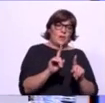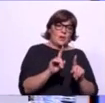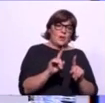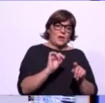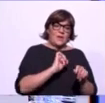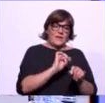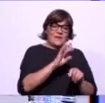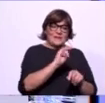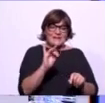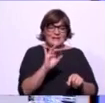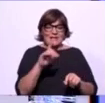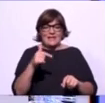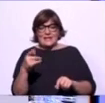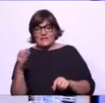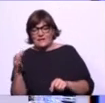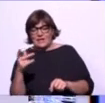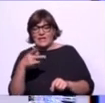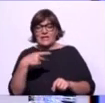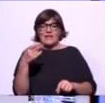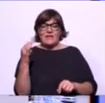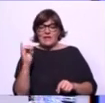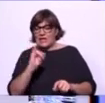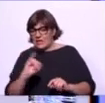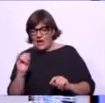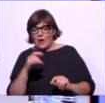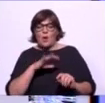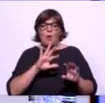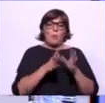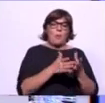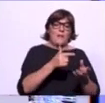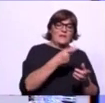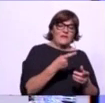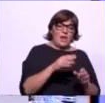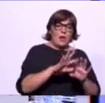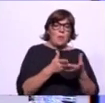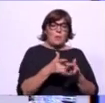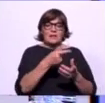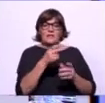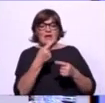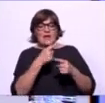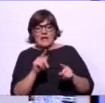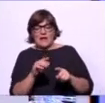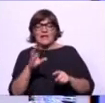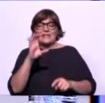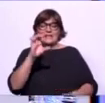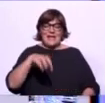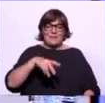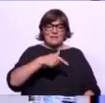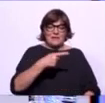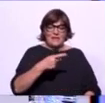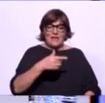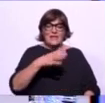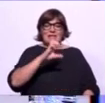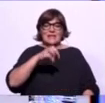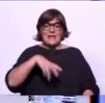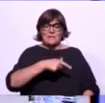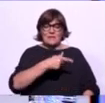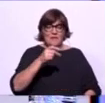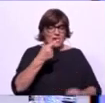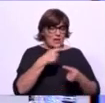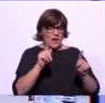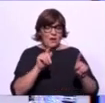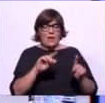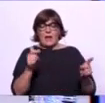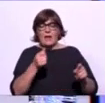se não é na SIC é na TVI, se não é na TVI é na Bola TV, se não é na Bola TV é na CMTV, se não é na CMTV é